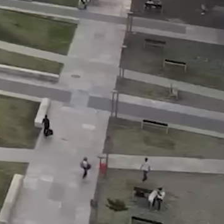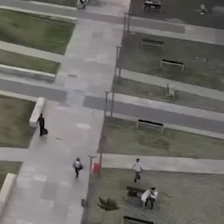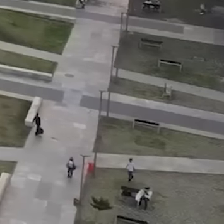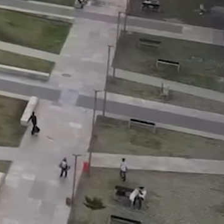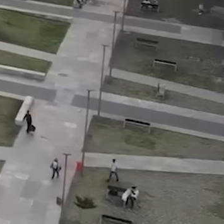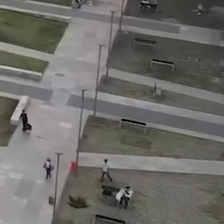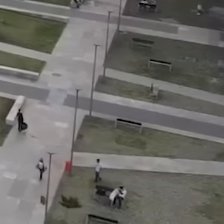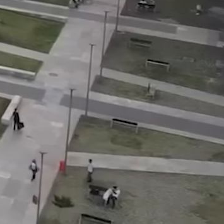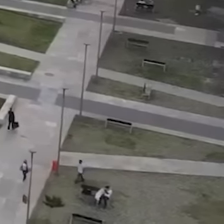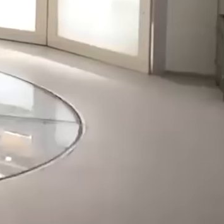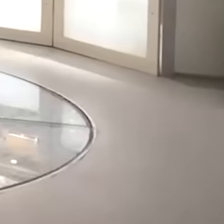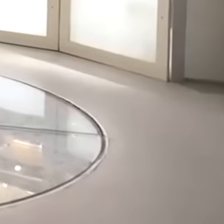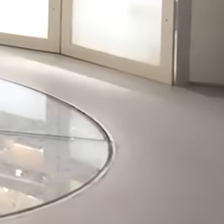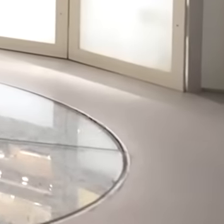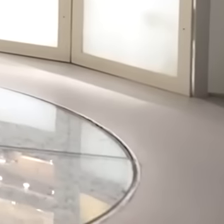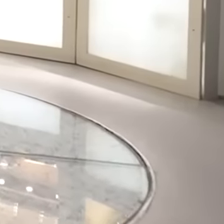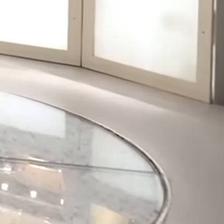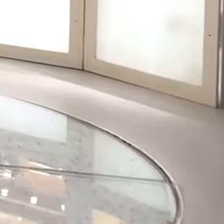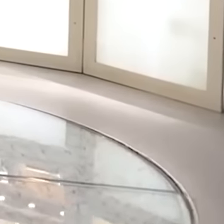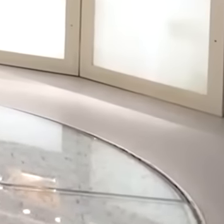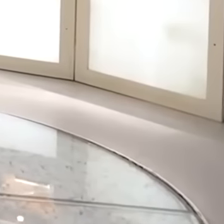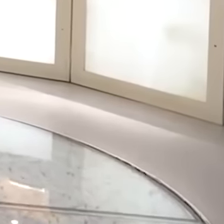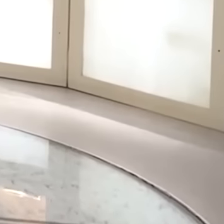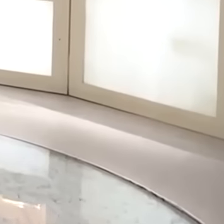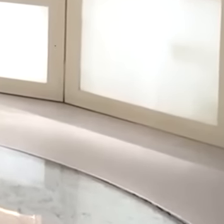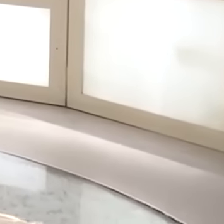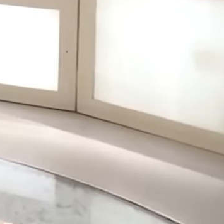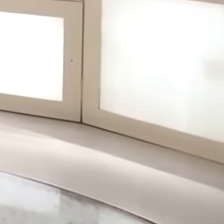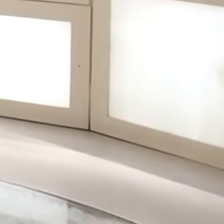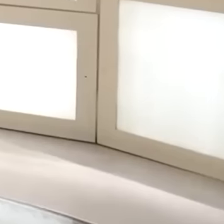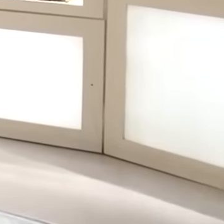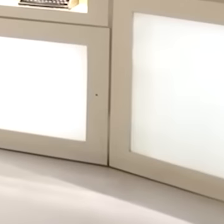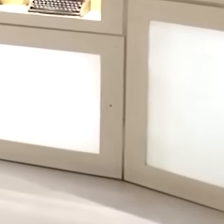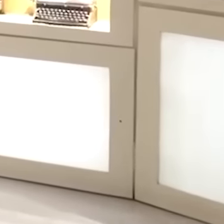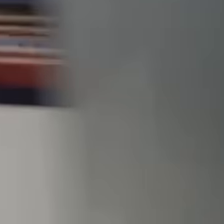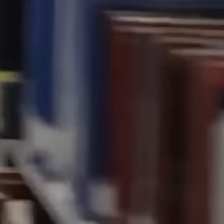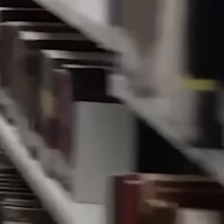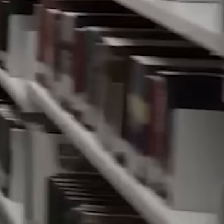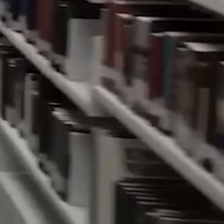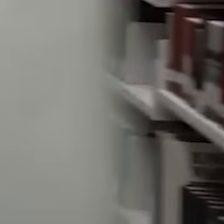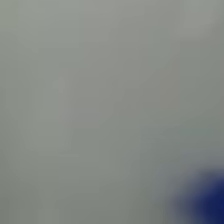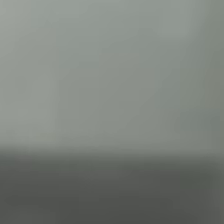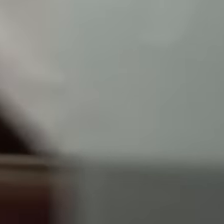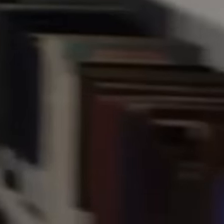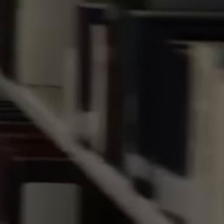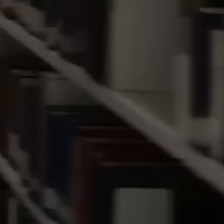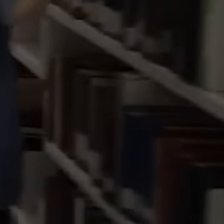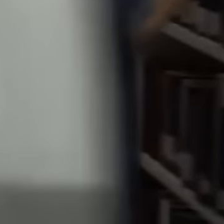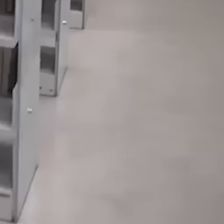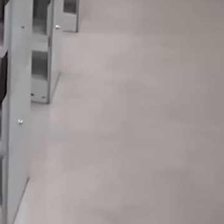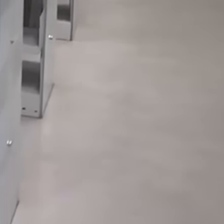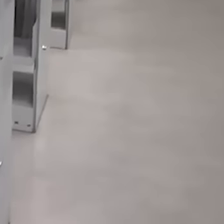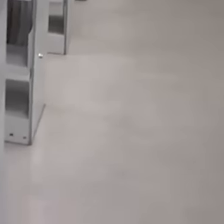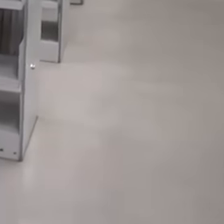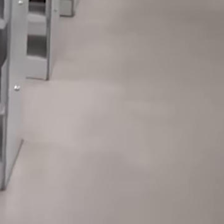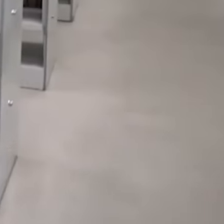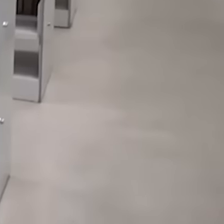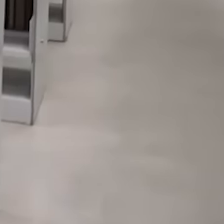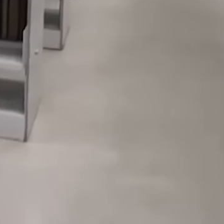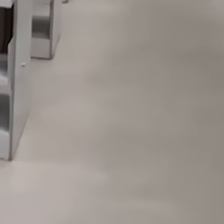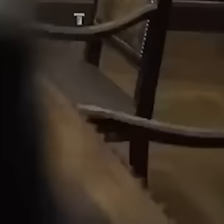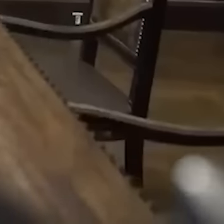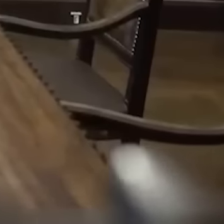antiga biblioteca foi formada em 1931, com caráter técnico. Incorporada ao CCBB em 1989, hoje ocupa